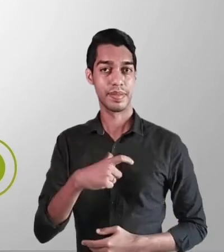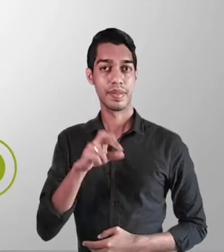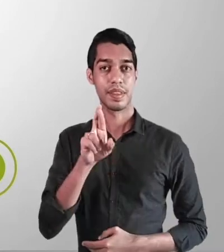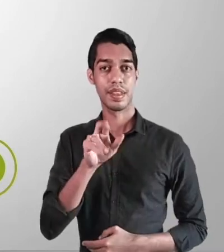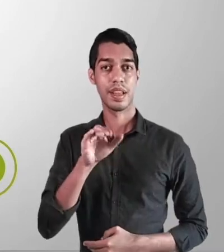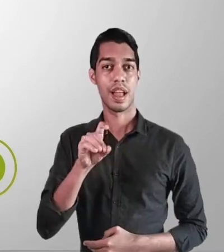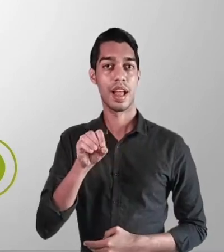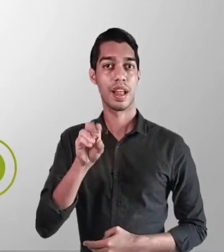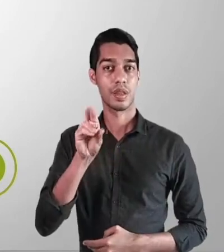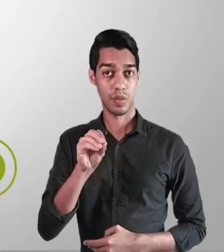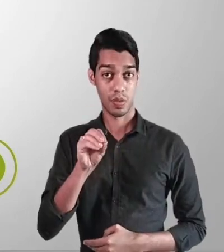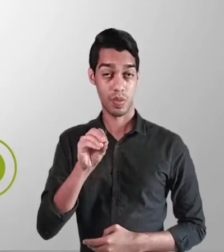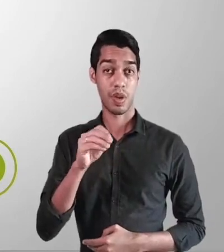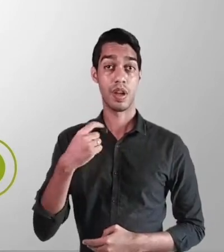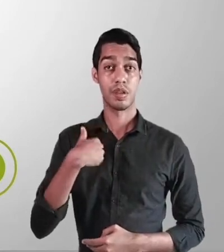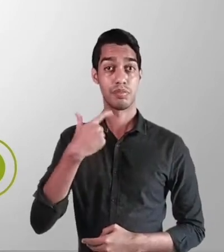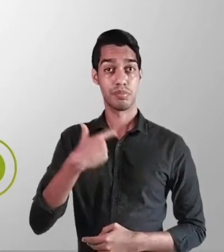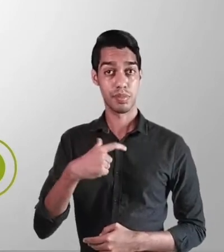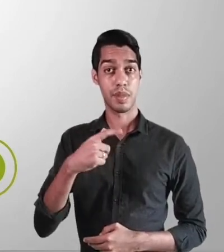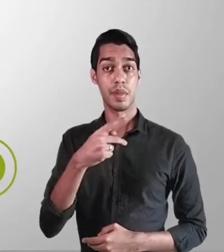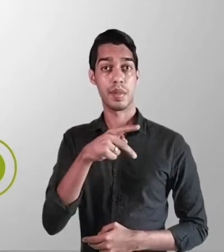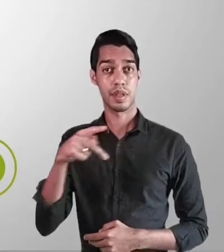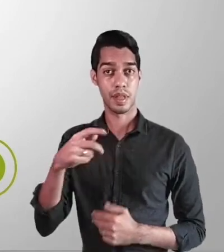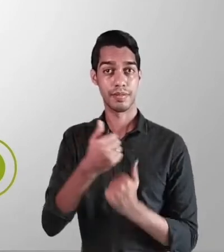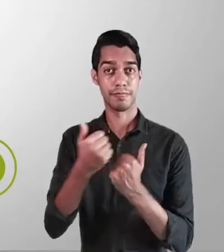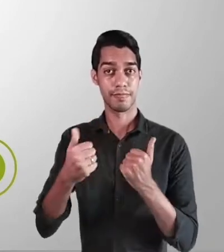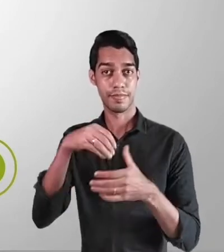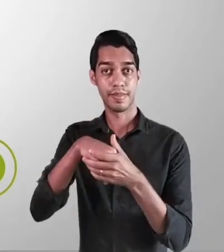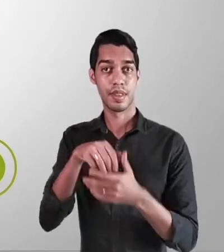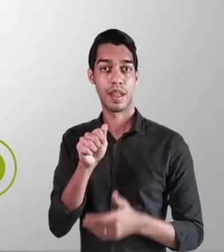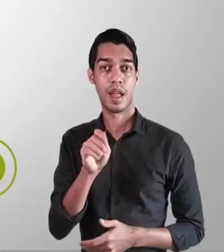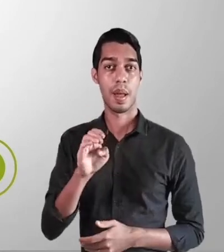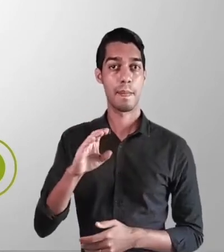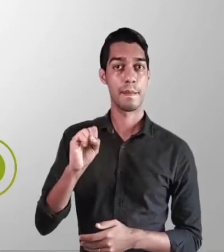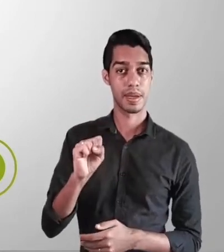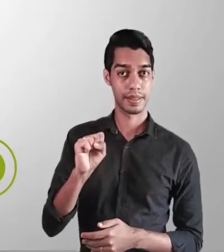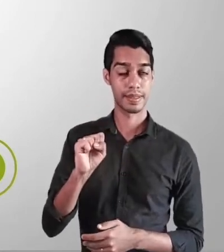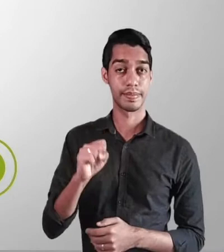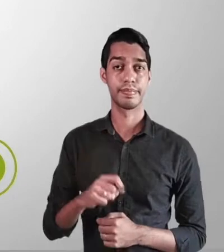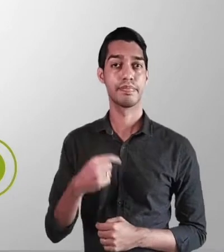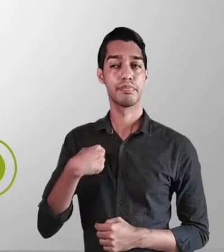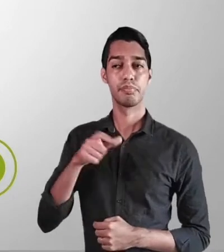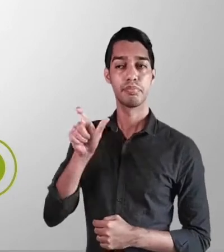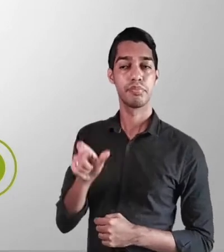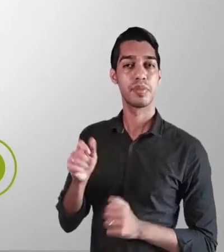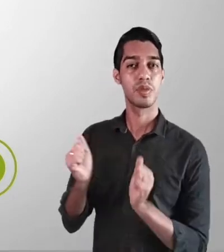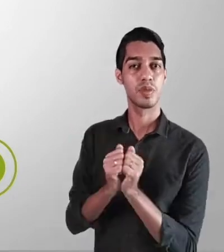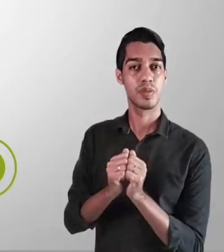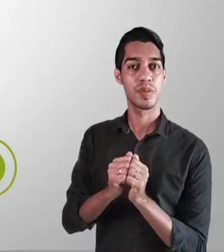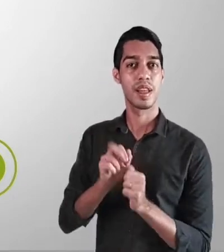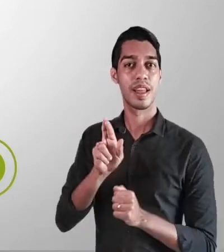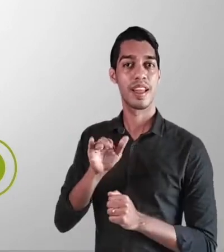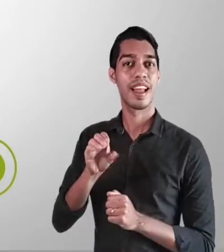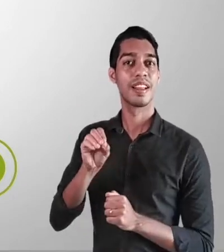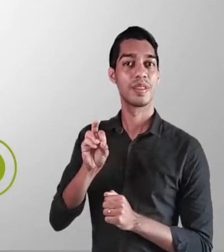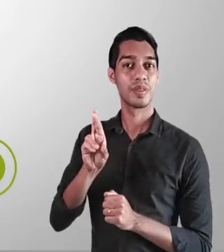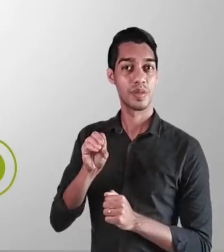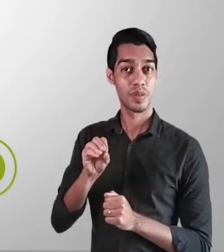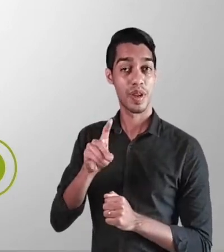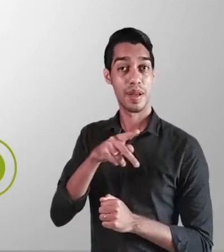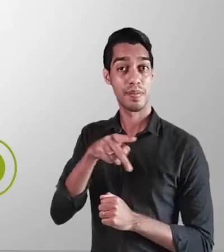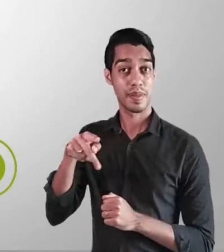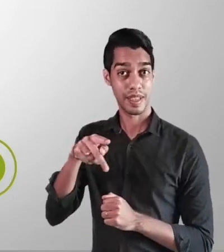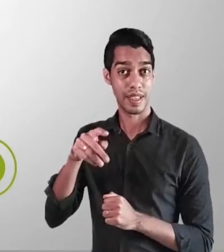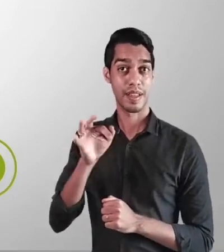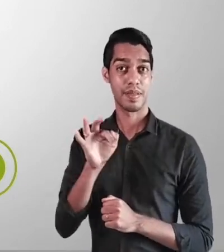vice-presidente executivo da ABECS, e aqui comigo estão Isaac Sidney, presidente da Febraban. Bem-vindo, Isaac. Obrigado.